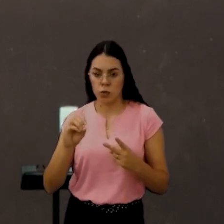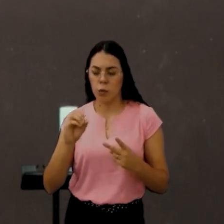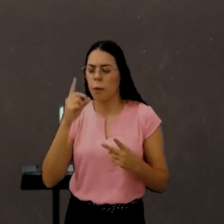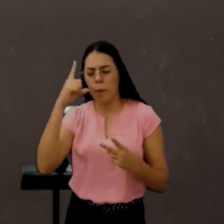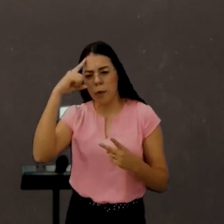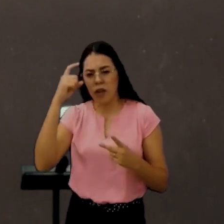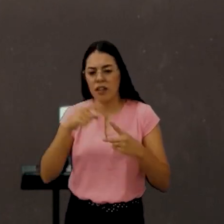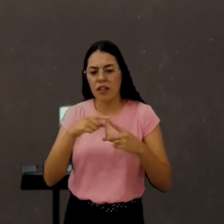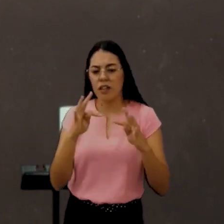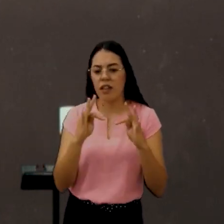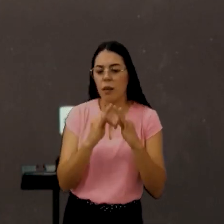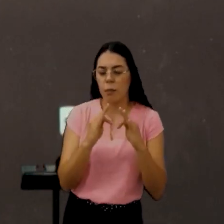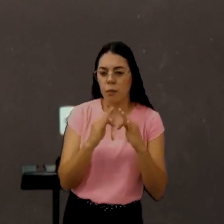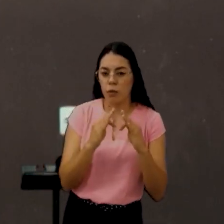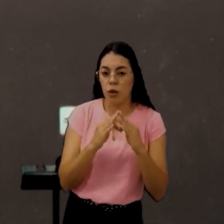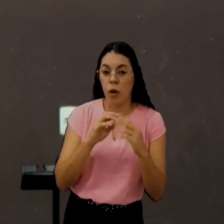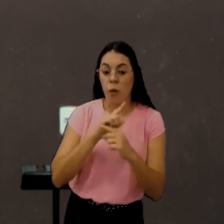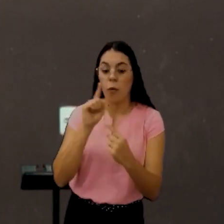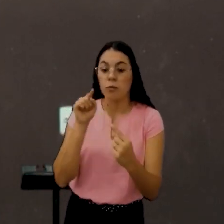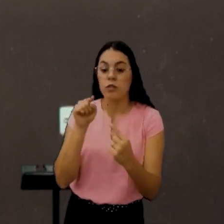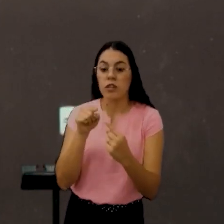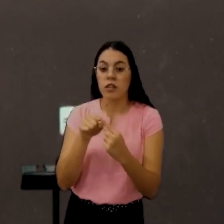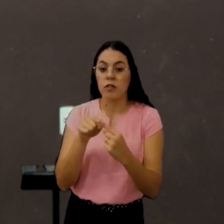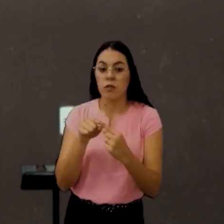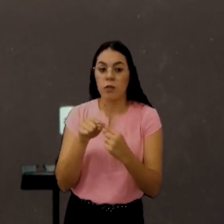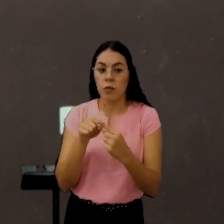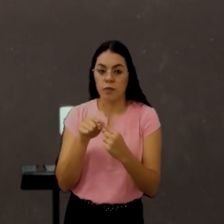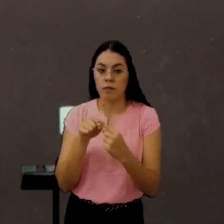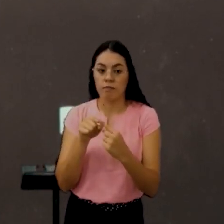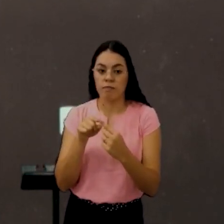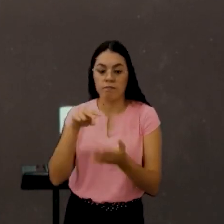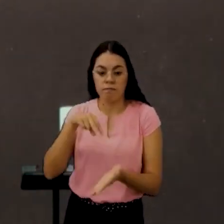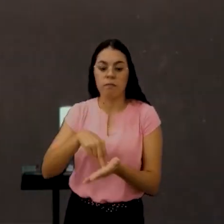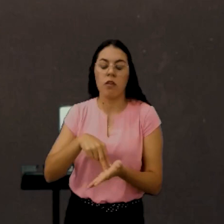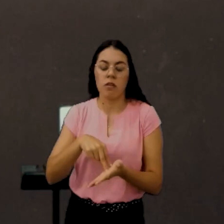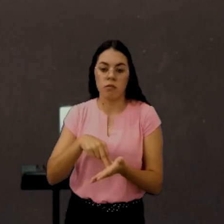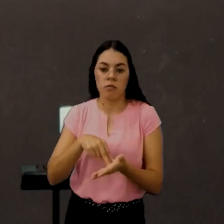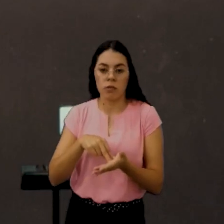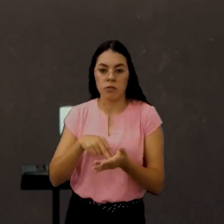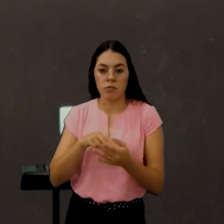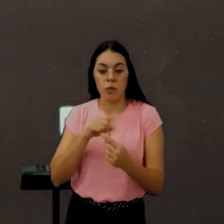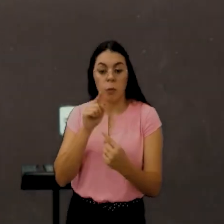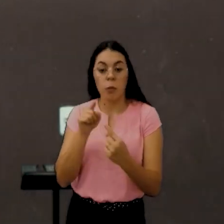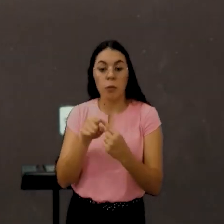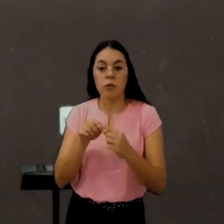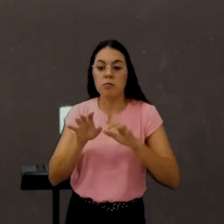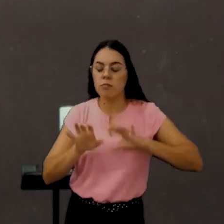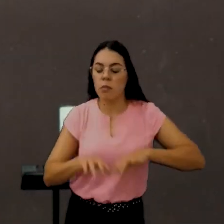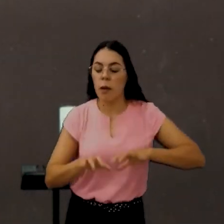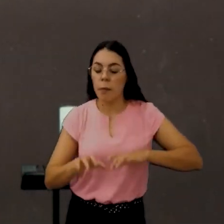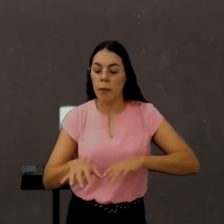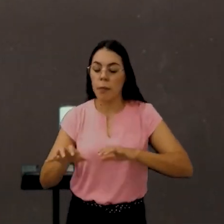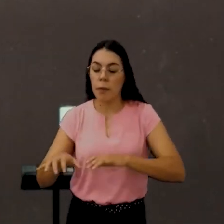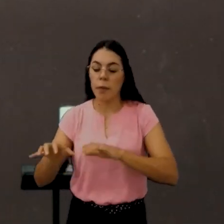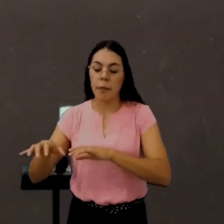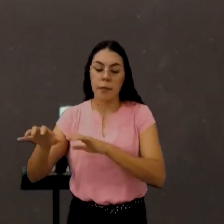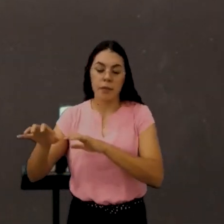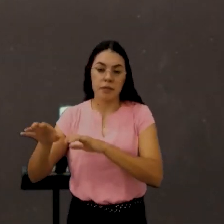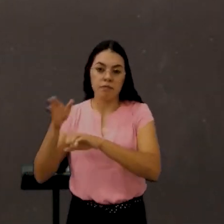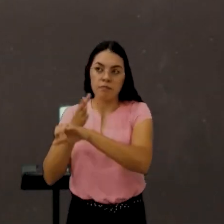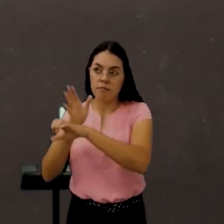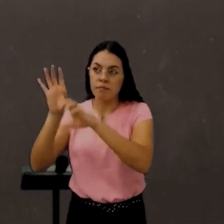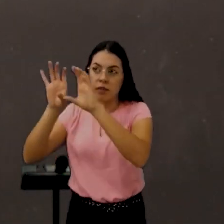o templo, ele tinha um propósito fixo. O tabernáculo, ele tinha um propósito de peregrinação. O tabernáculo,